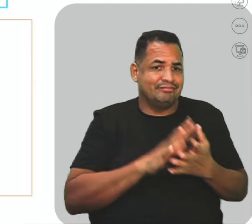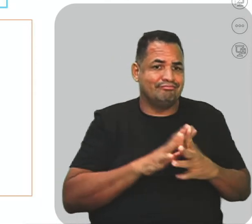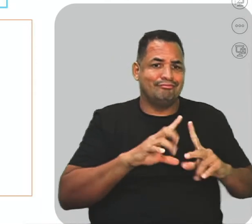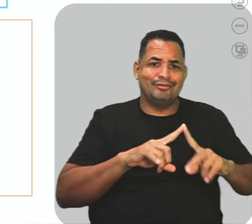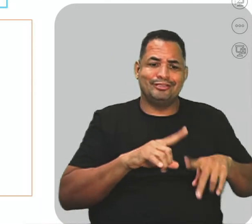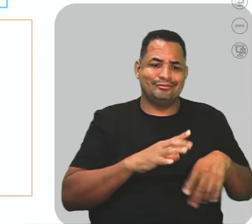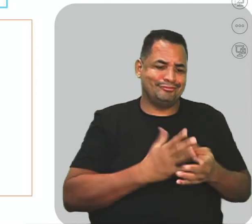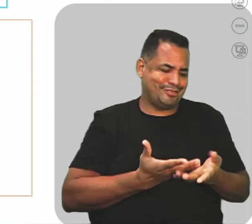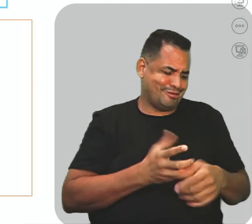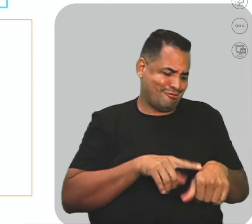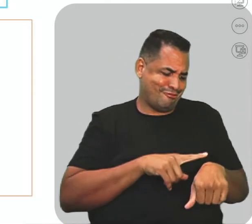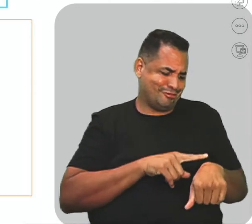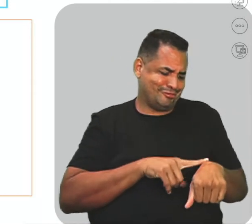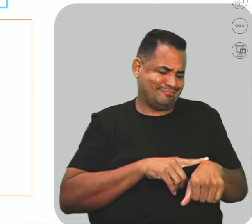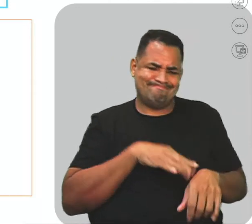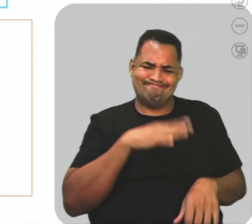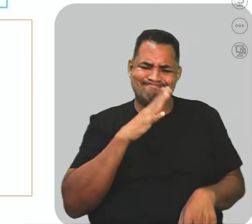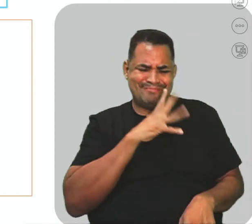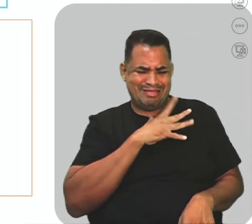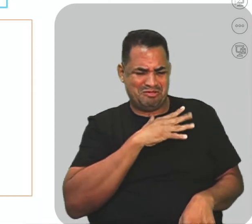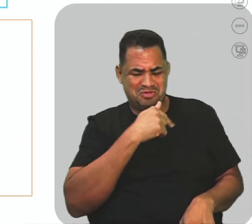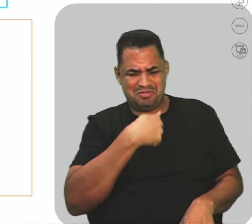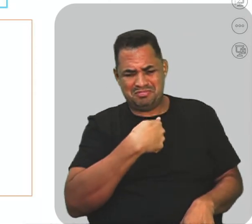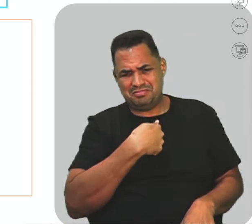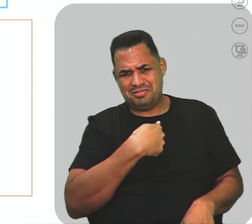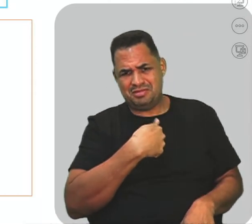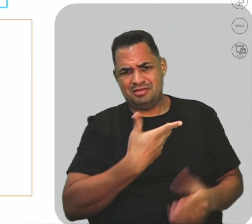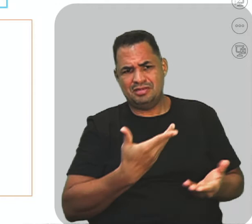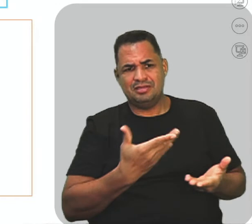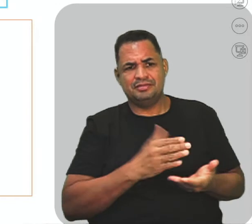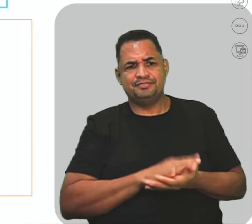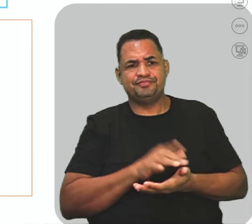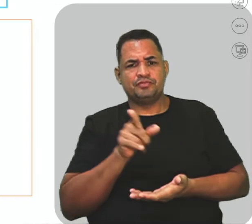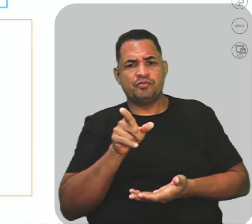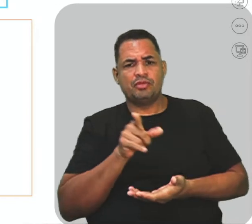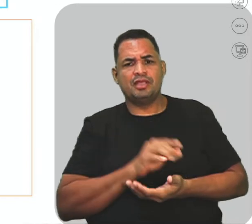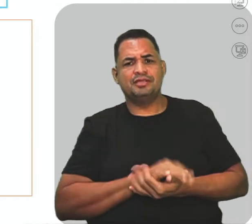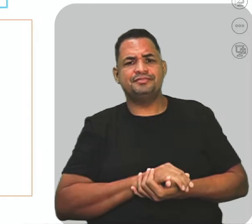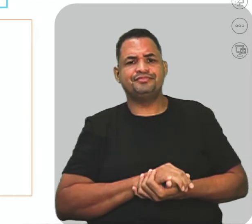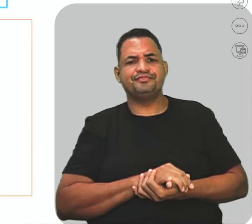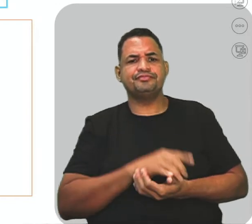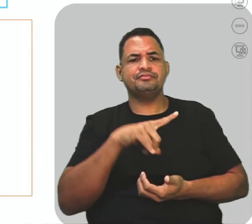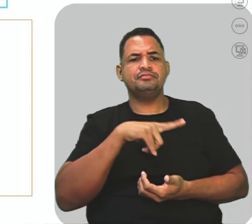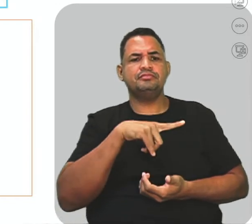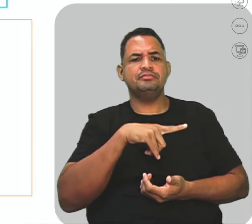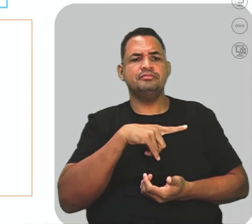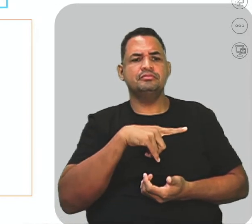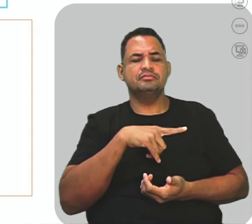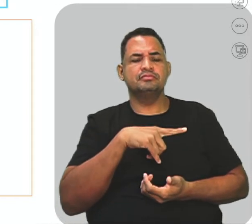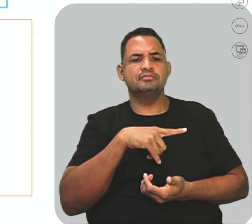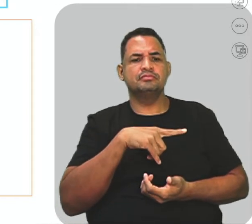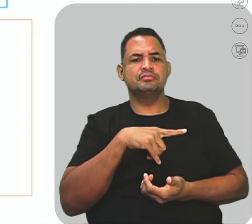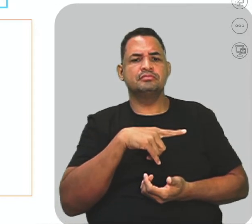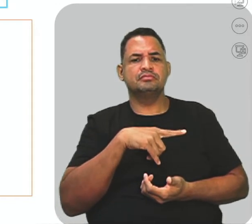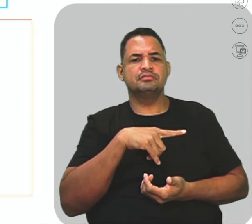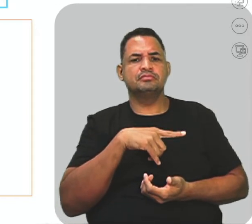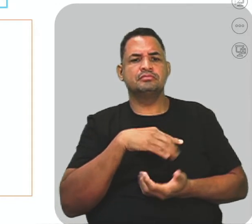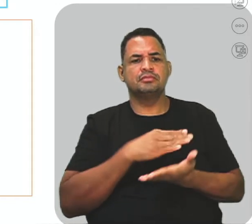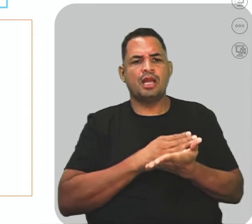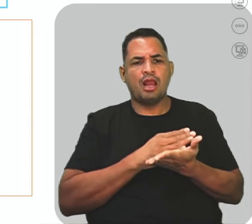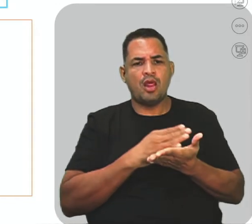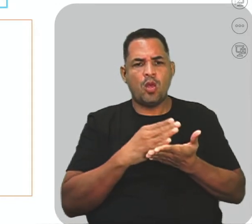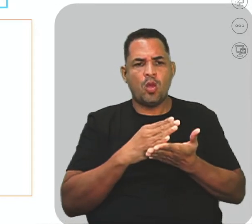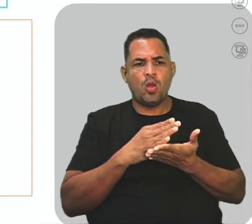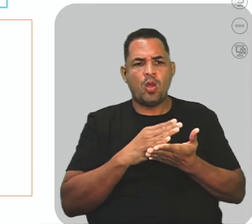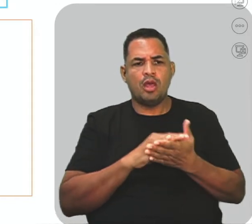mal comigo. Beleza. Então vejam só, que nós temos aqui, já iniciando o